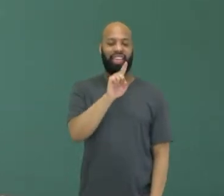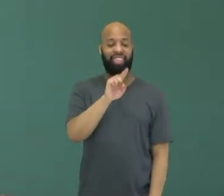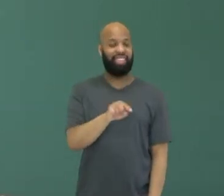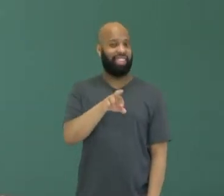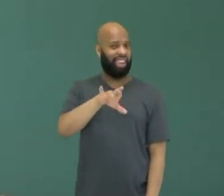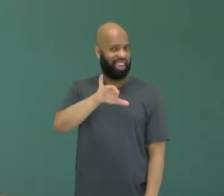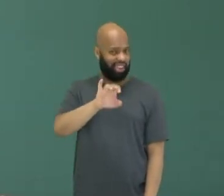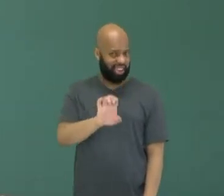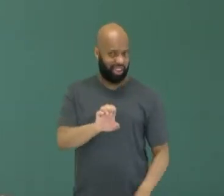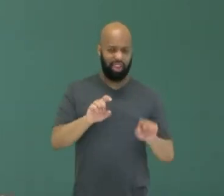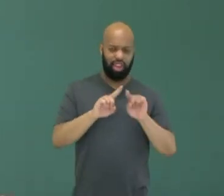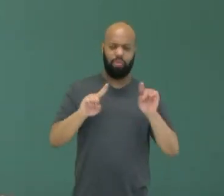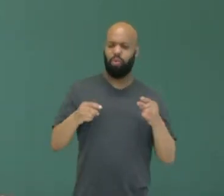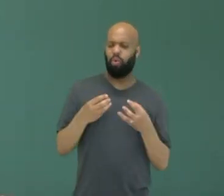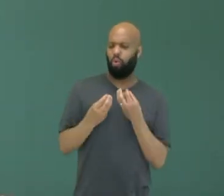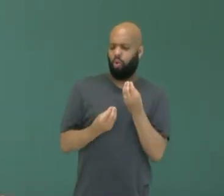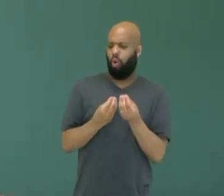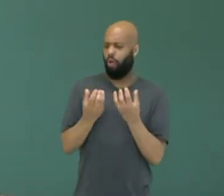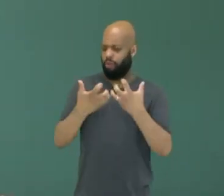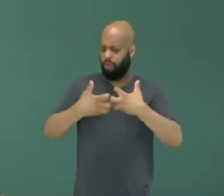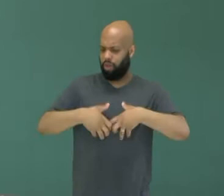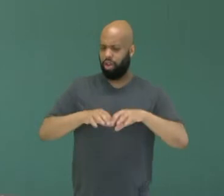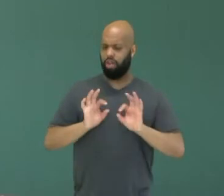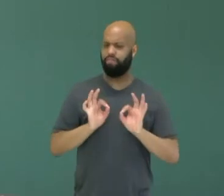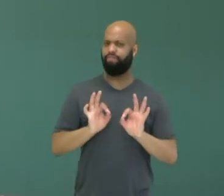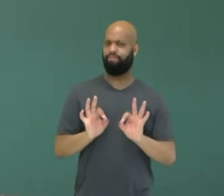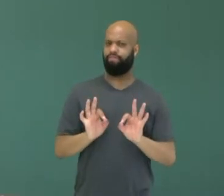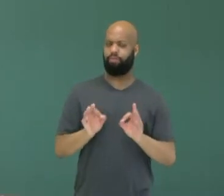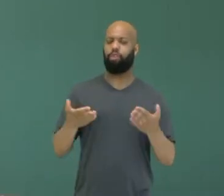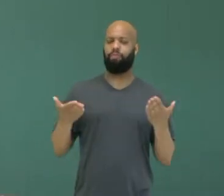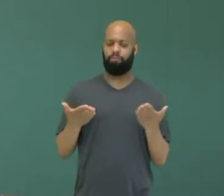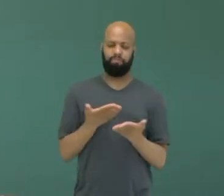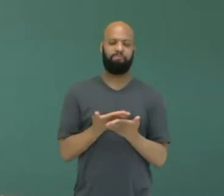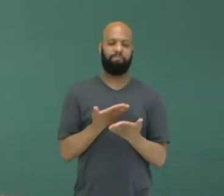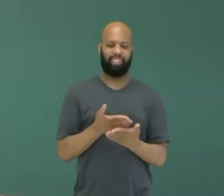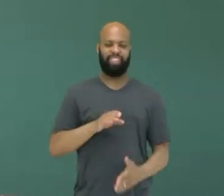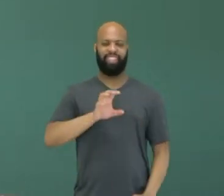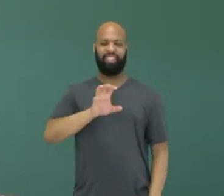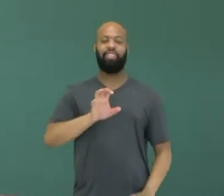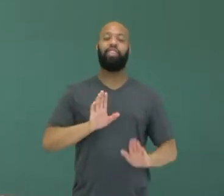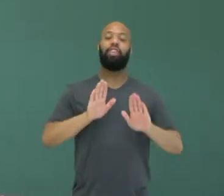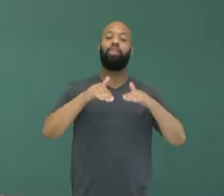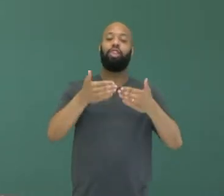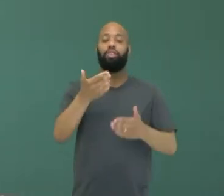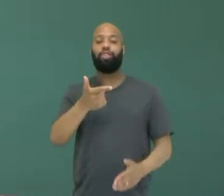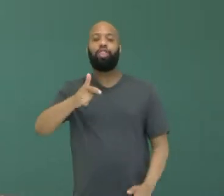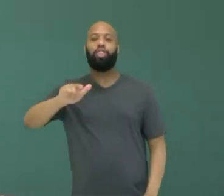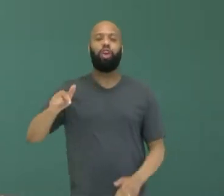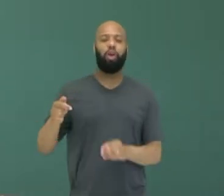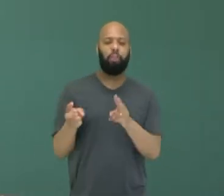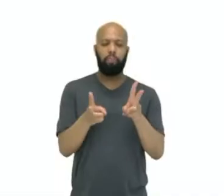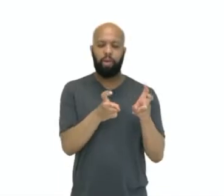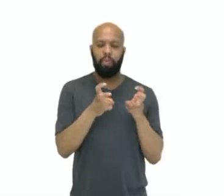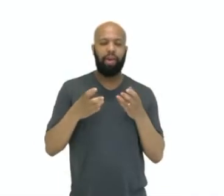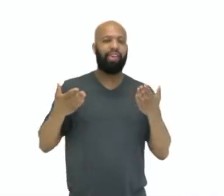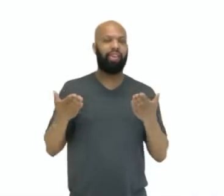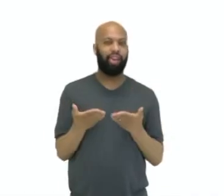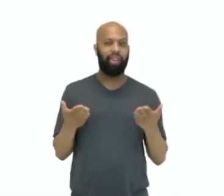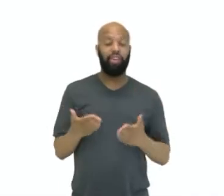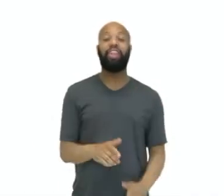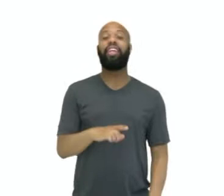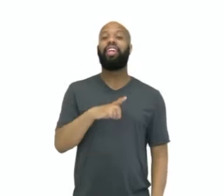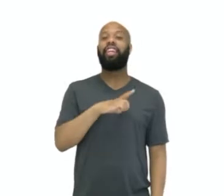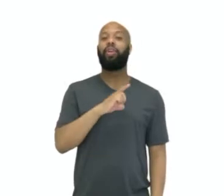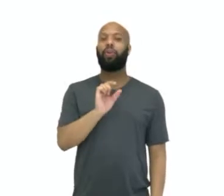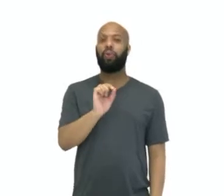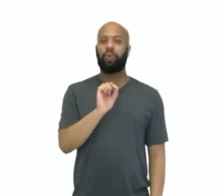funciona realmente, Fabiano? É isso que nós vamos ver nessa aula. Então, novamente, observem a tela e vejam